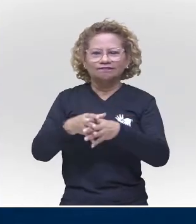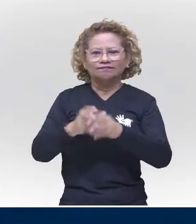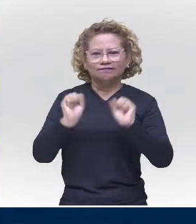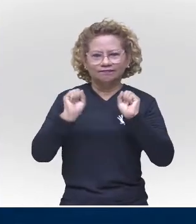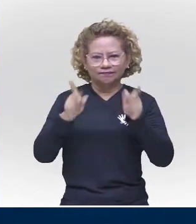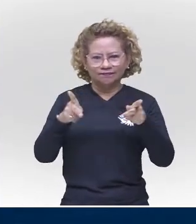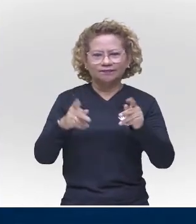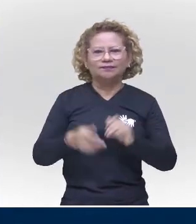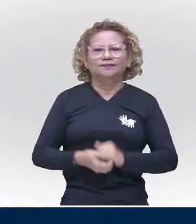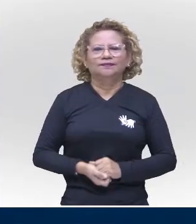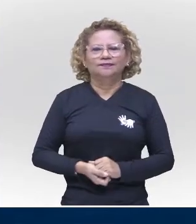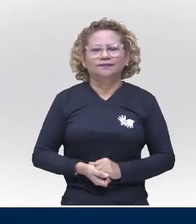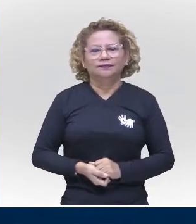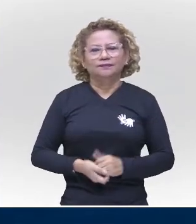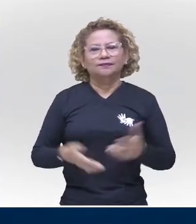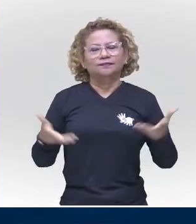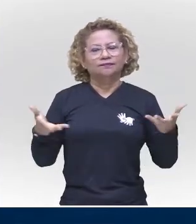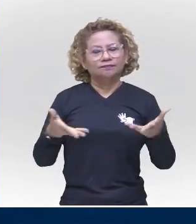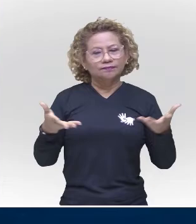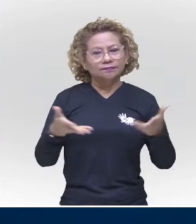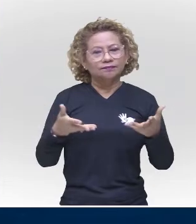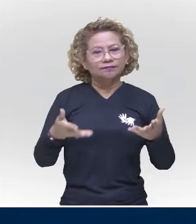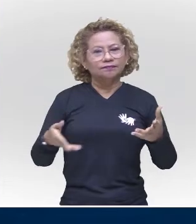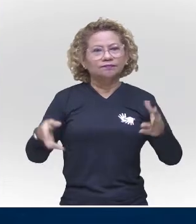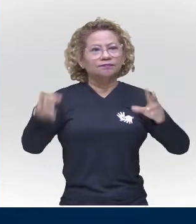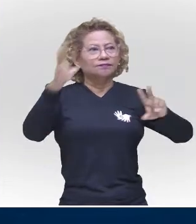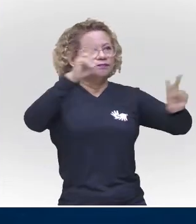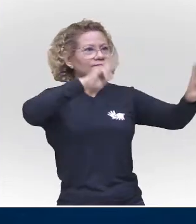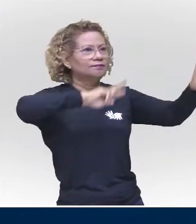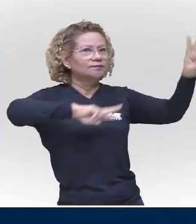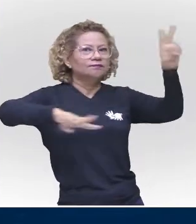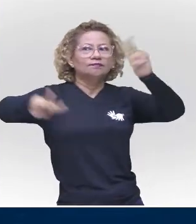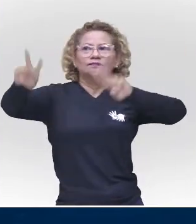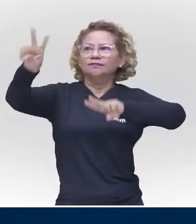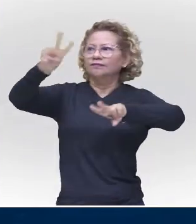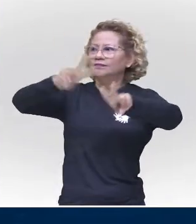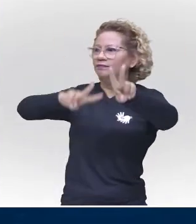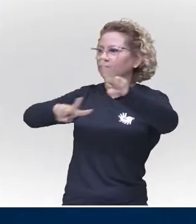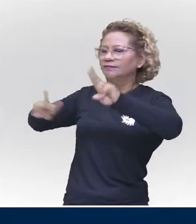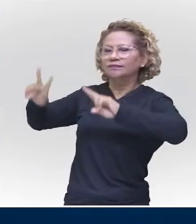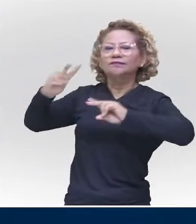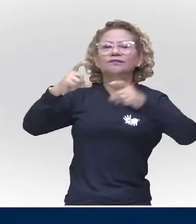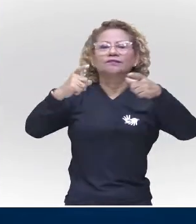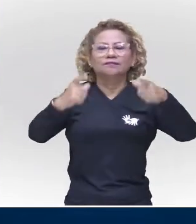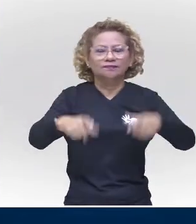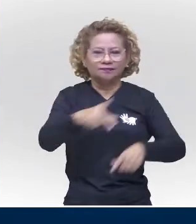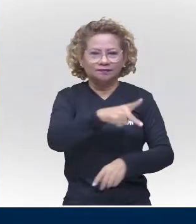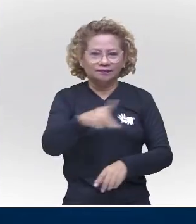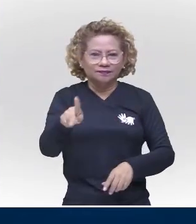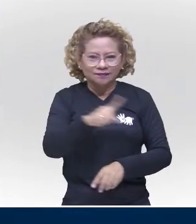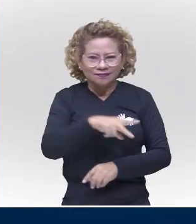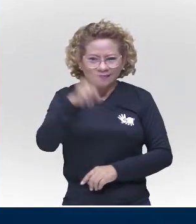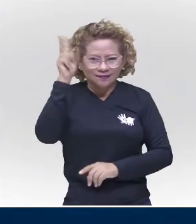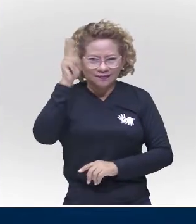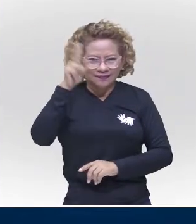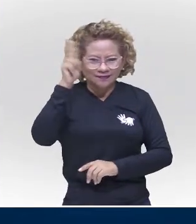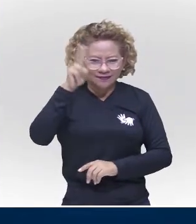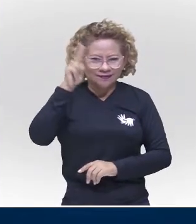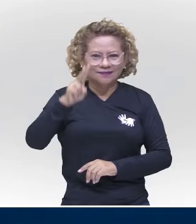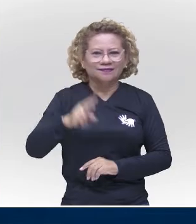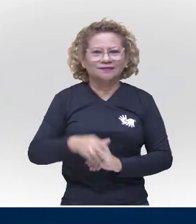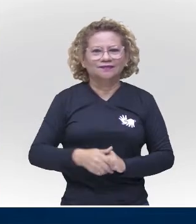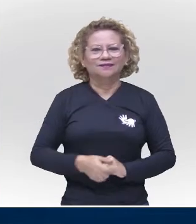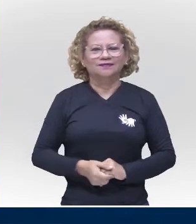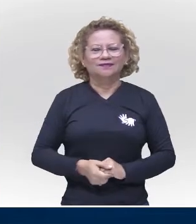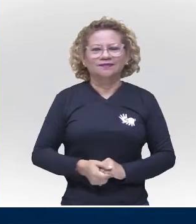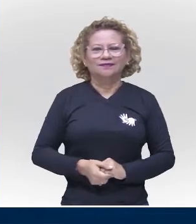Então, primeiramente, eu quero que vocês observem aqui o nosso novo cenário, né? Nós já passamos por aqui na segunda